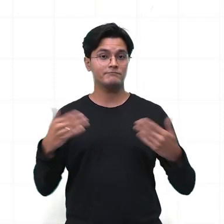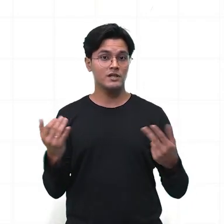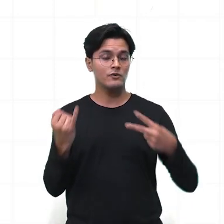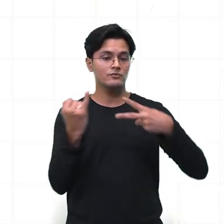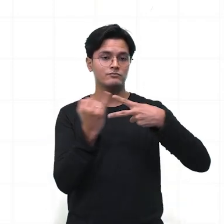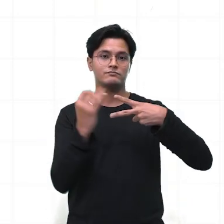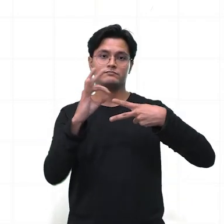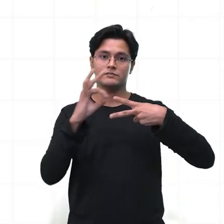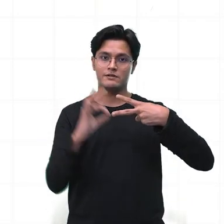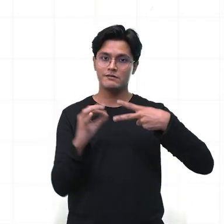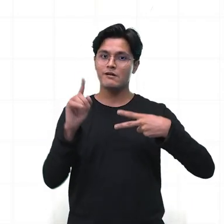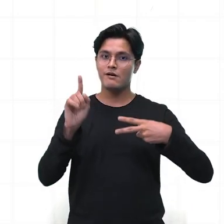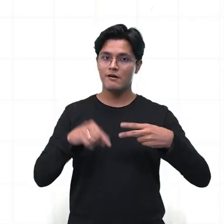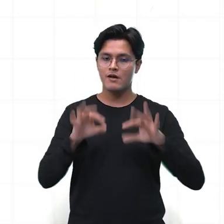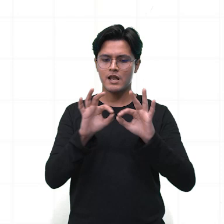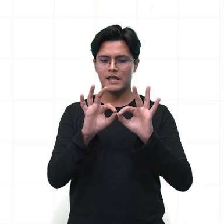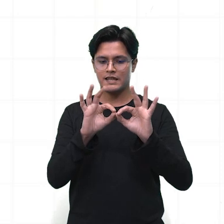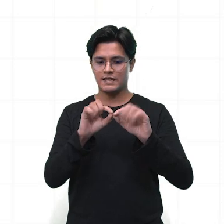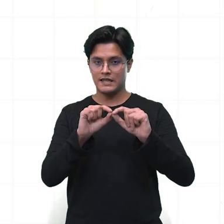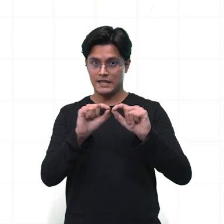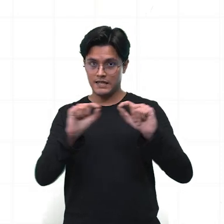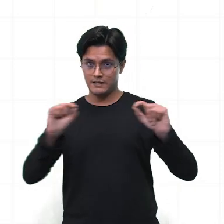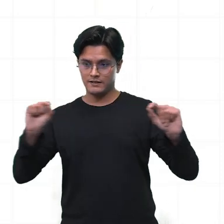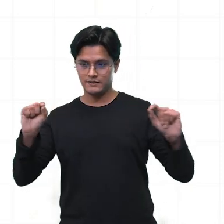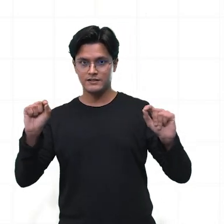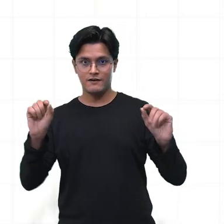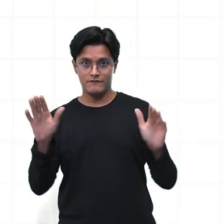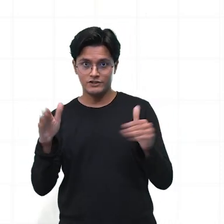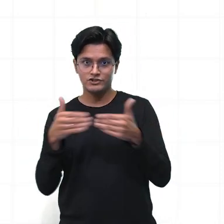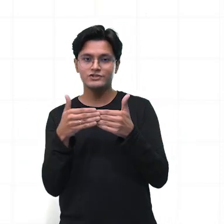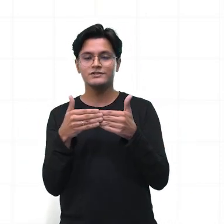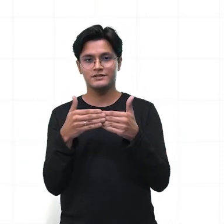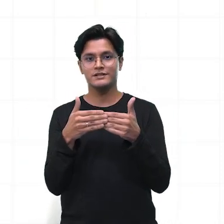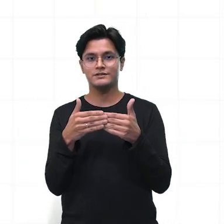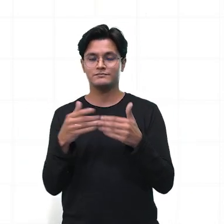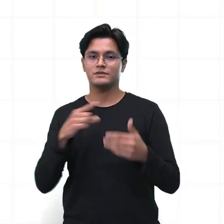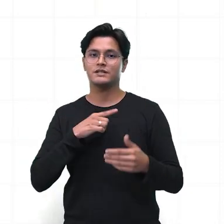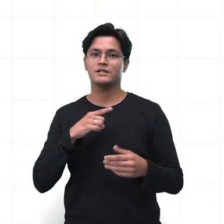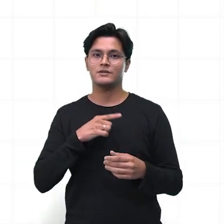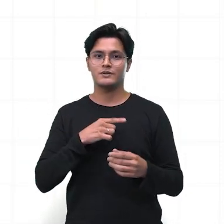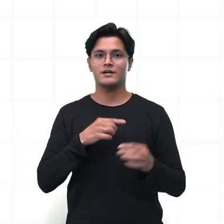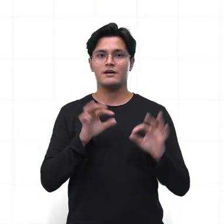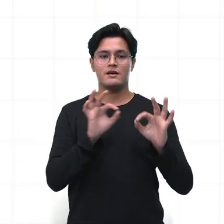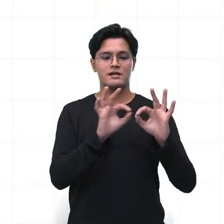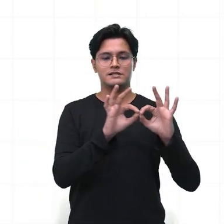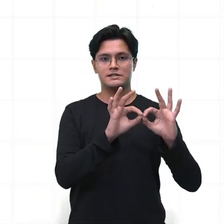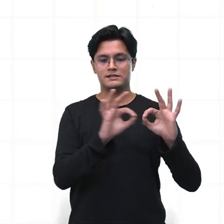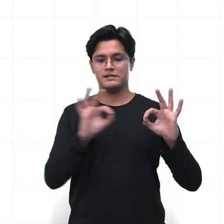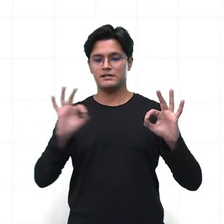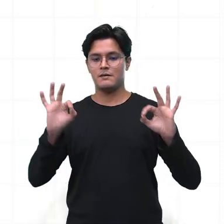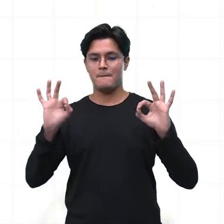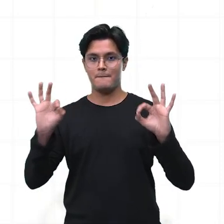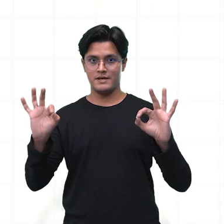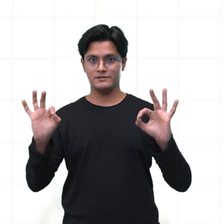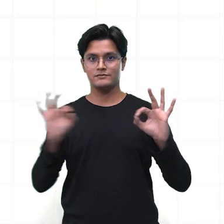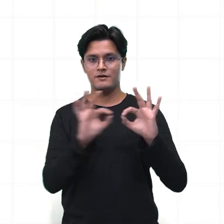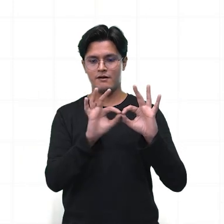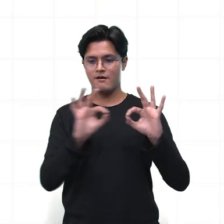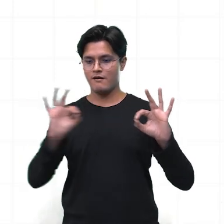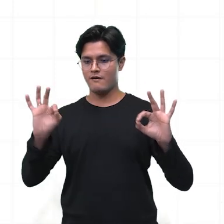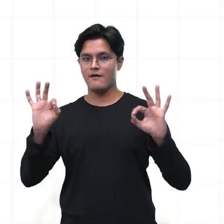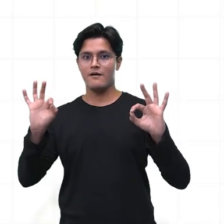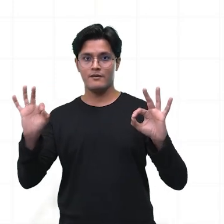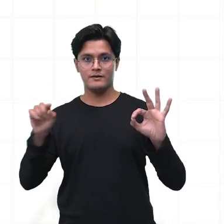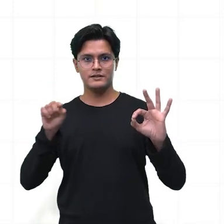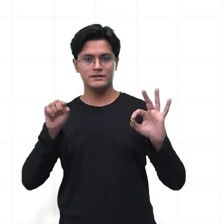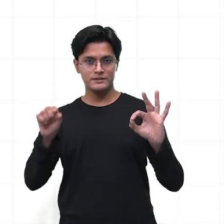são linhas fechadas, formadas apenas por segmentos de reta que não